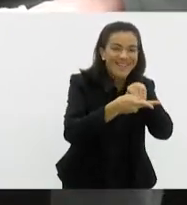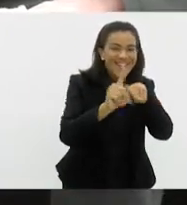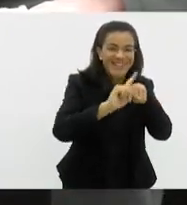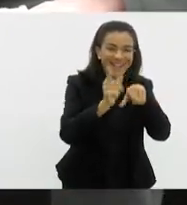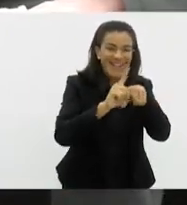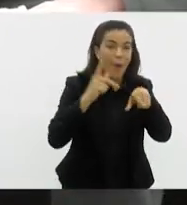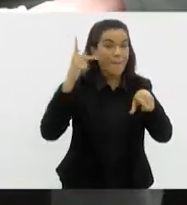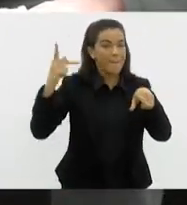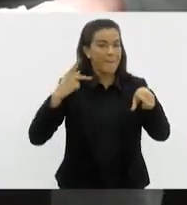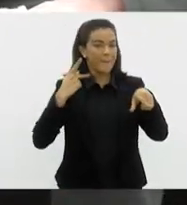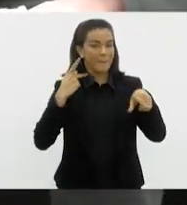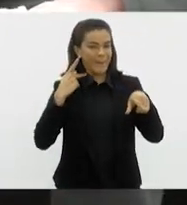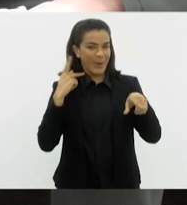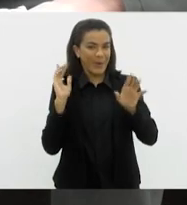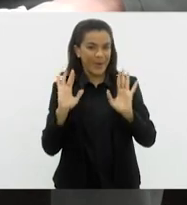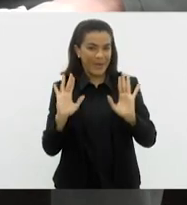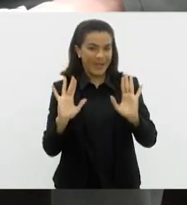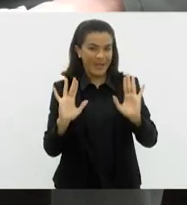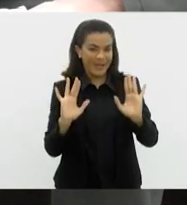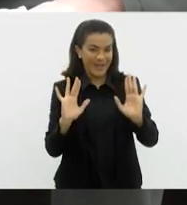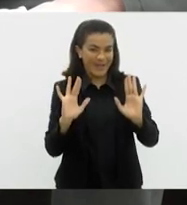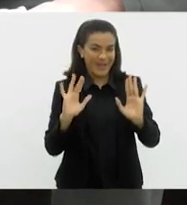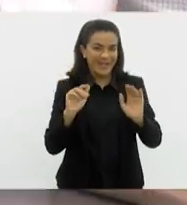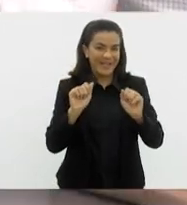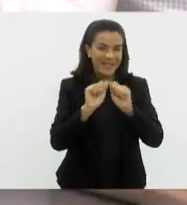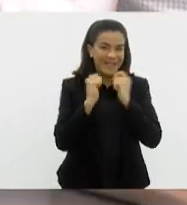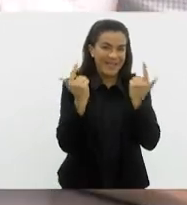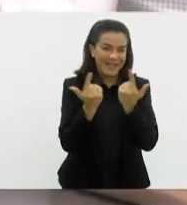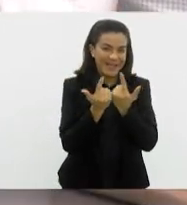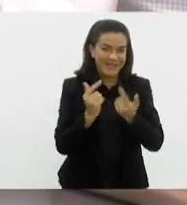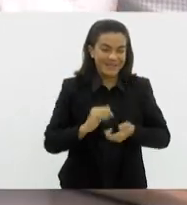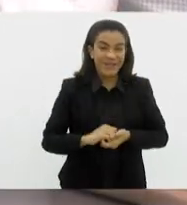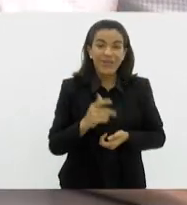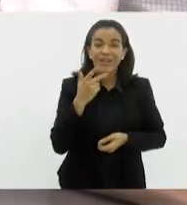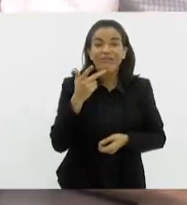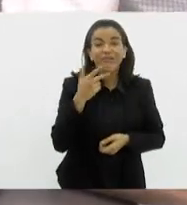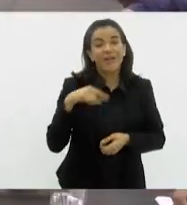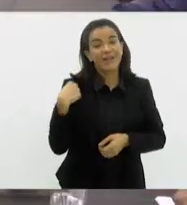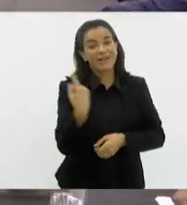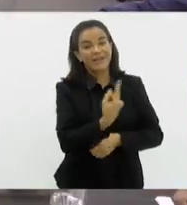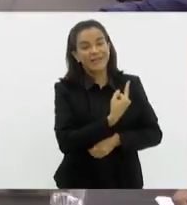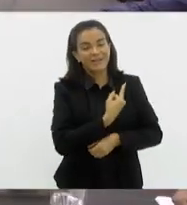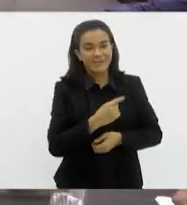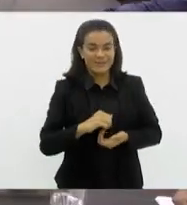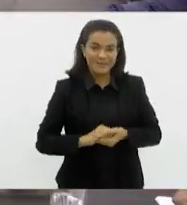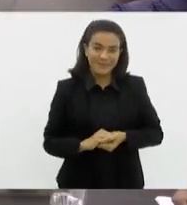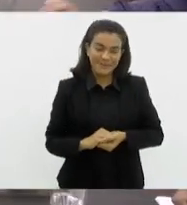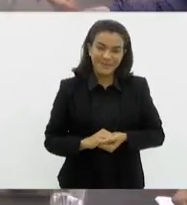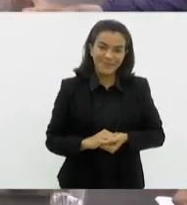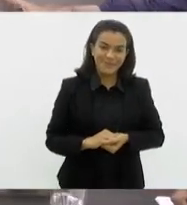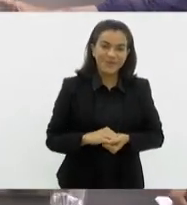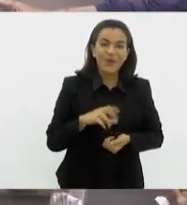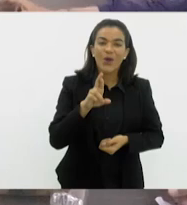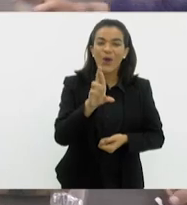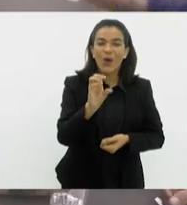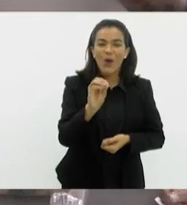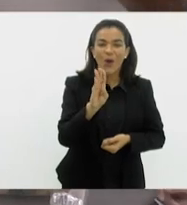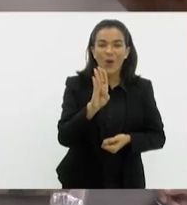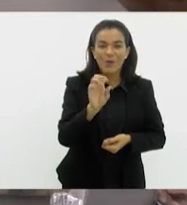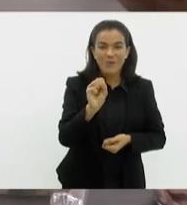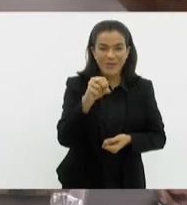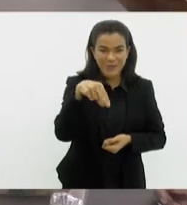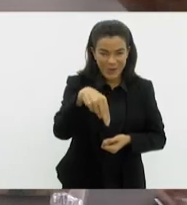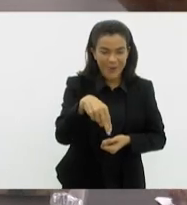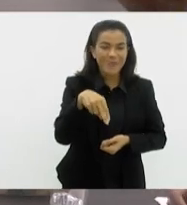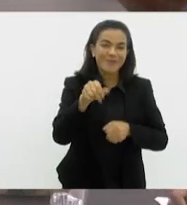douta procuradoria da Assembleia Legislativa. Eu estava me referindo à nossa. Doutor Robson, o senhor não é tão bom quanto o procurador da Câmara Legislativa